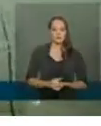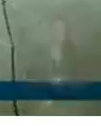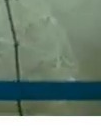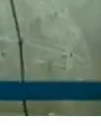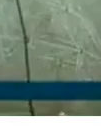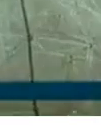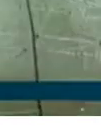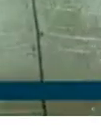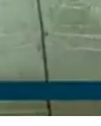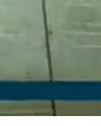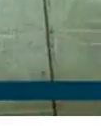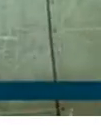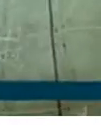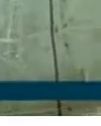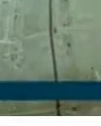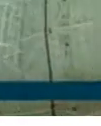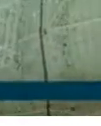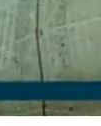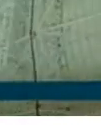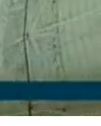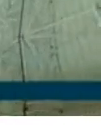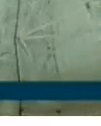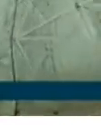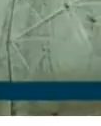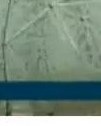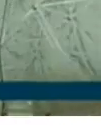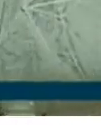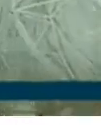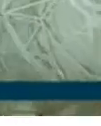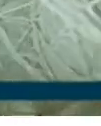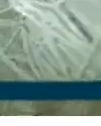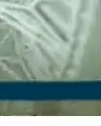Caçador, é o capitão presidente.